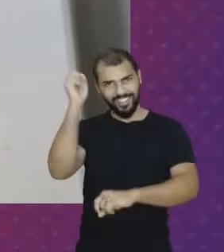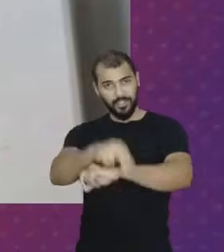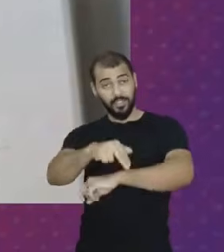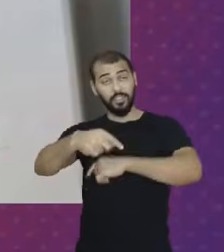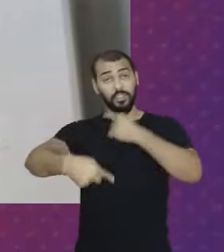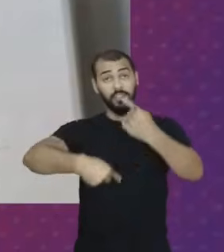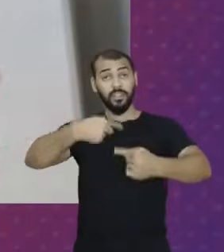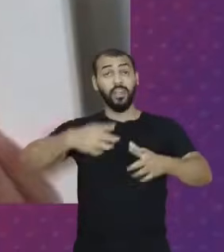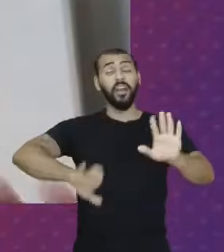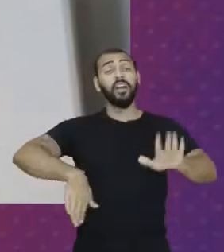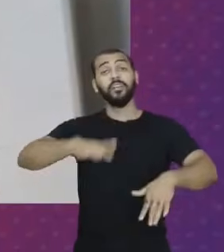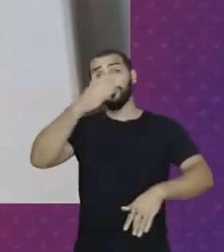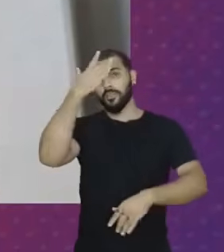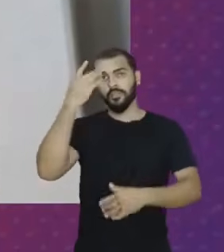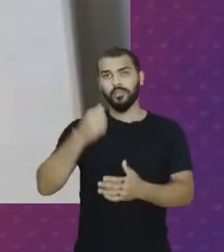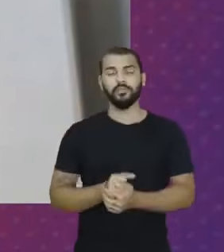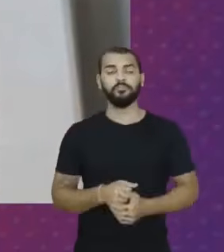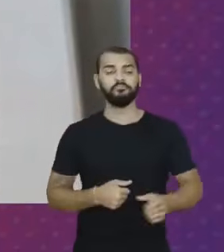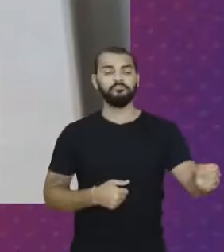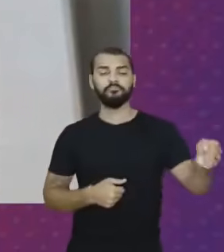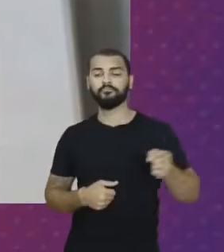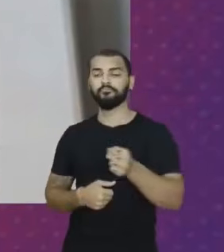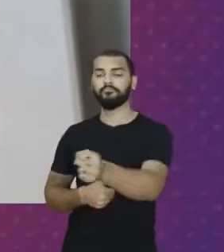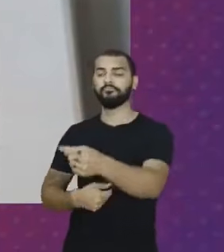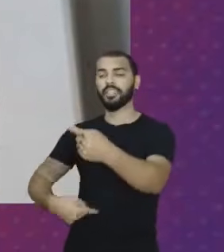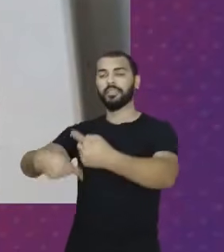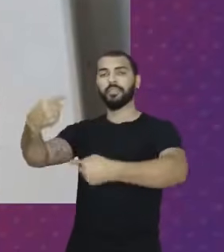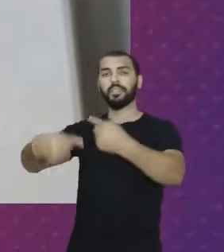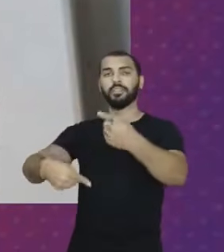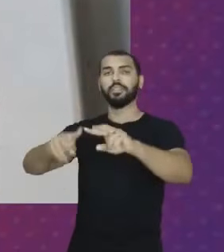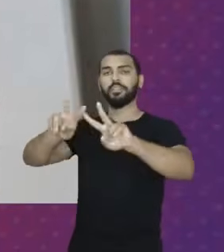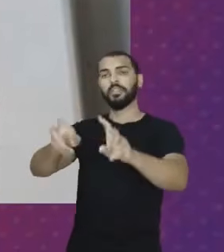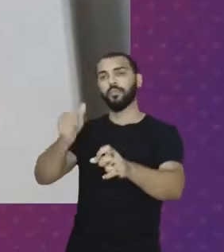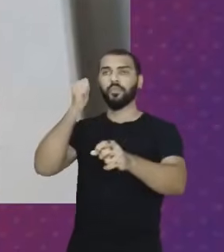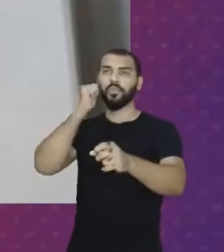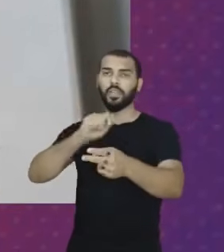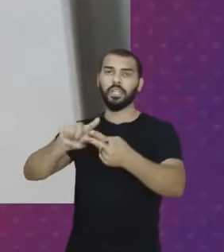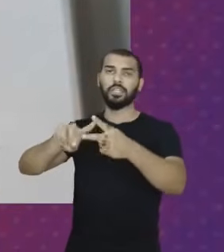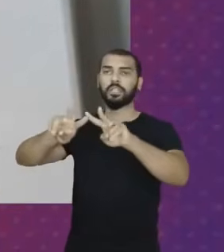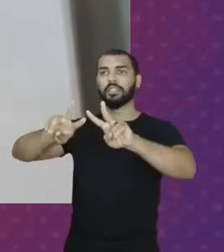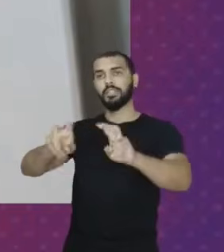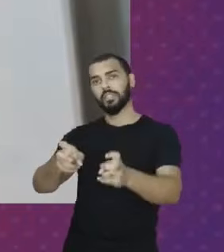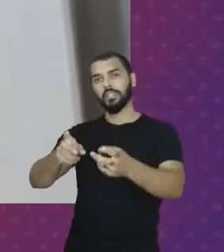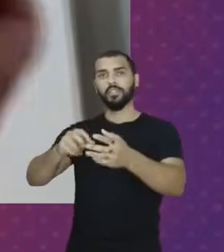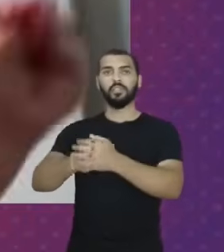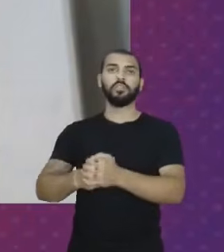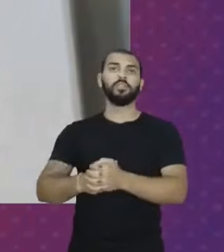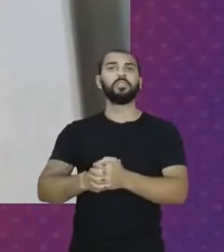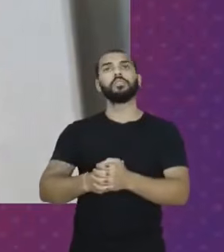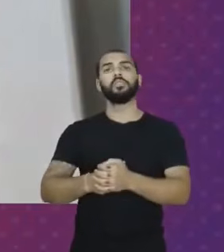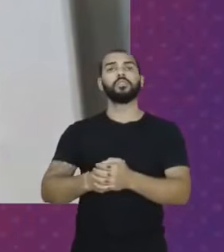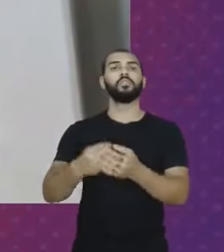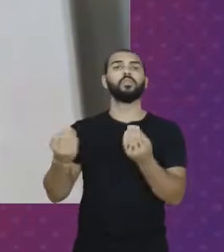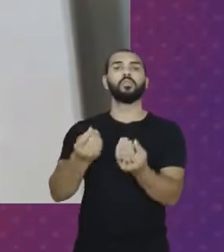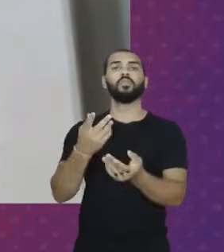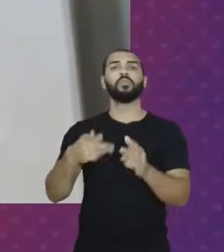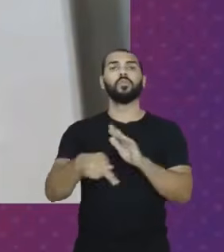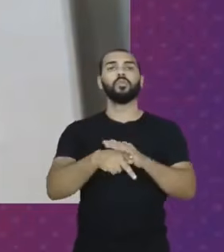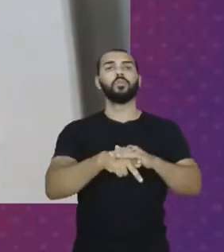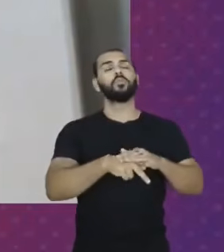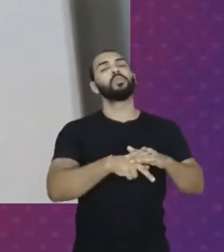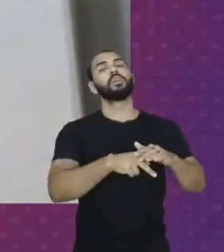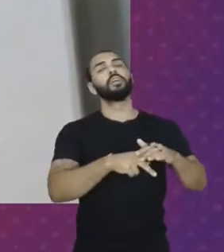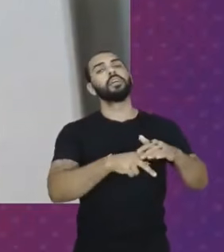querem associar para que ela debata apenas a questão da mulher, para que ela fale apenas lá da creche, que são todas